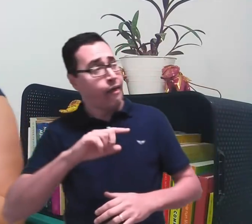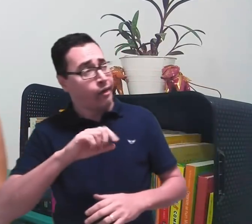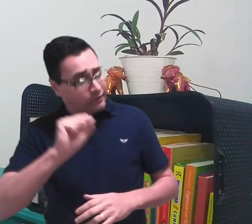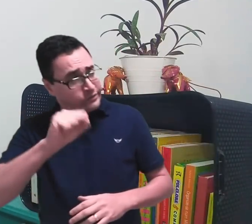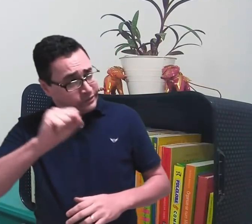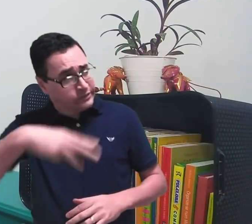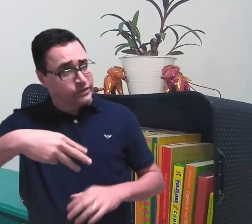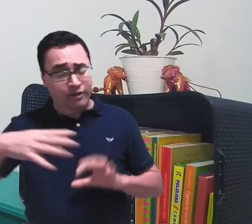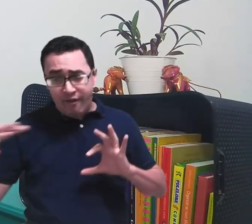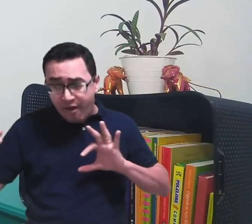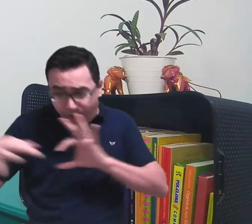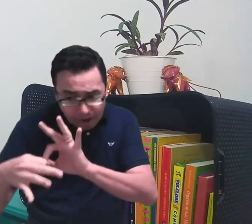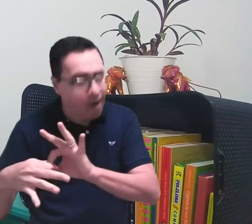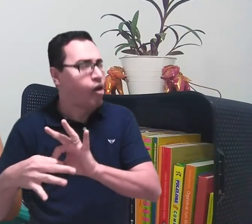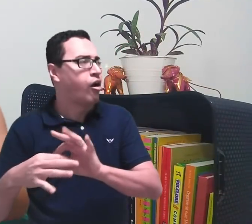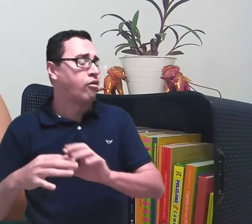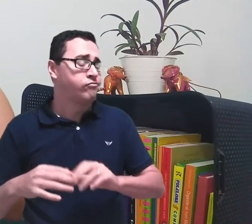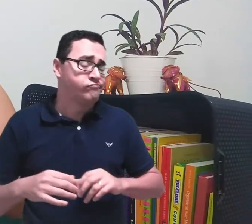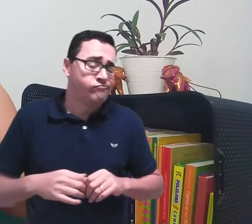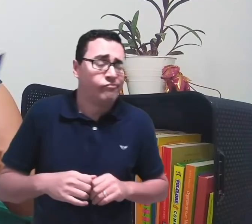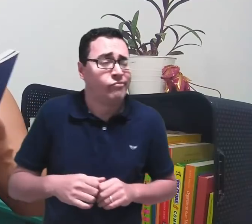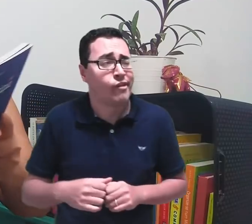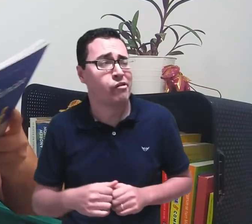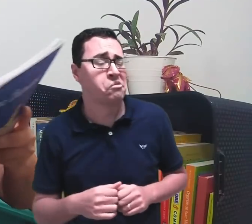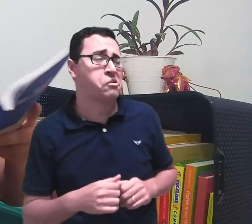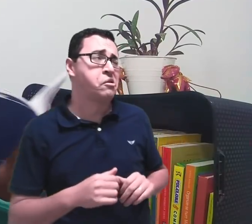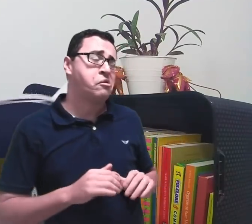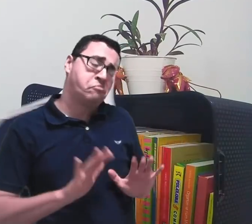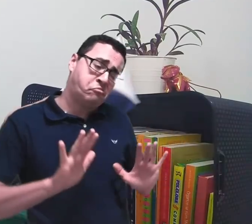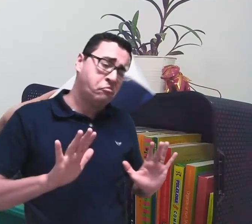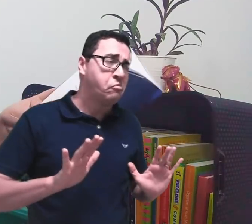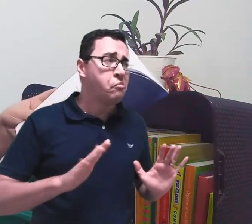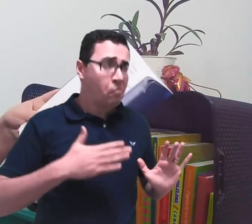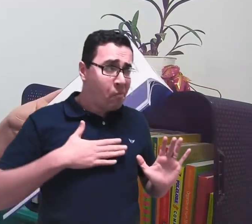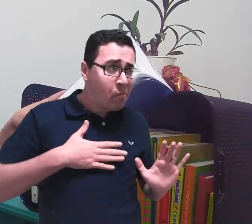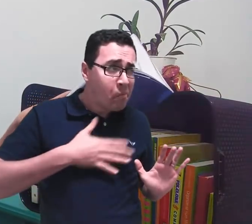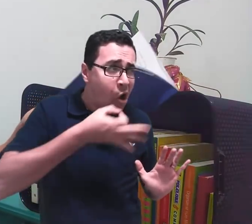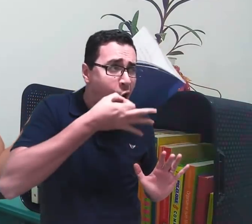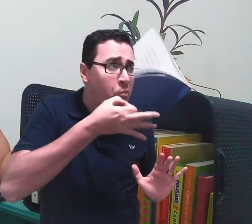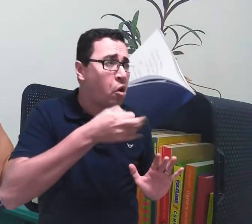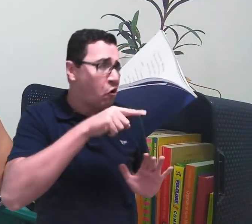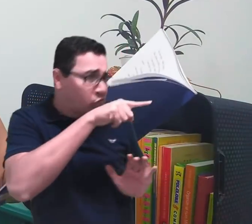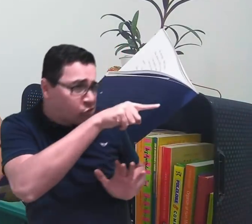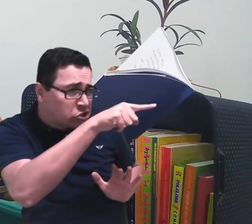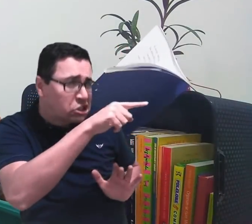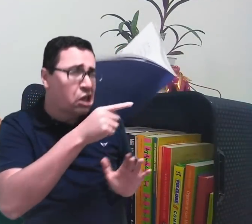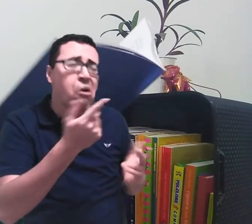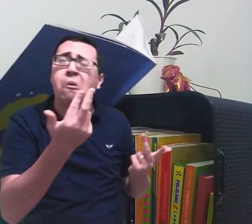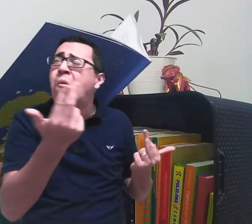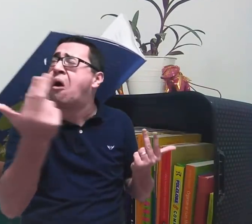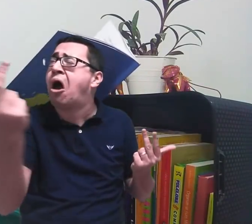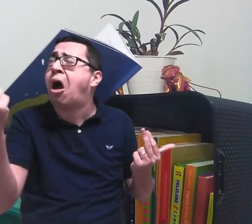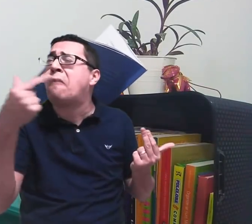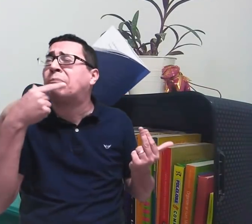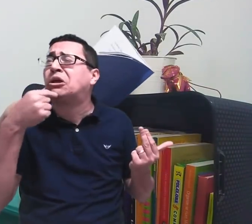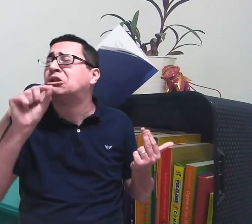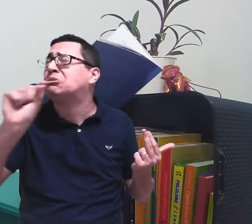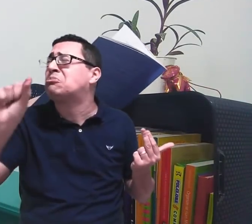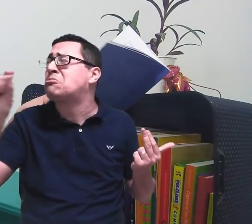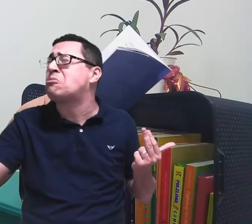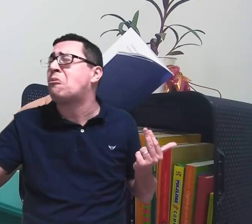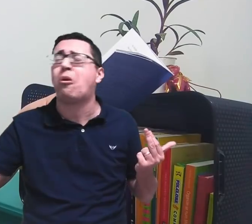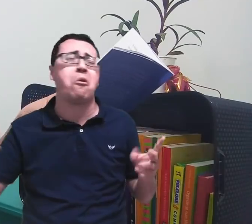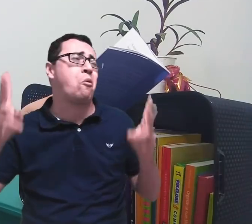disse a raposa. Pra mim, você é um menino igualzinho a 100 mil outros meninos. E eu